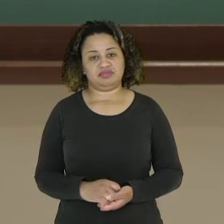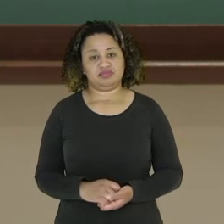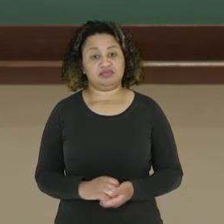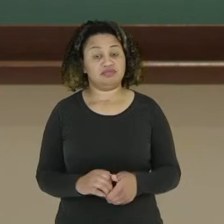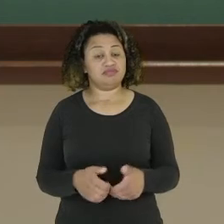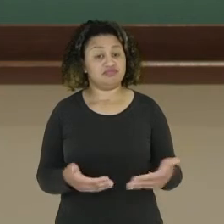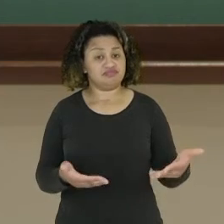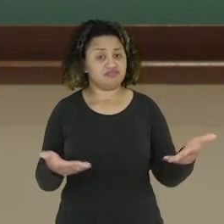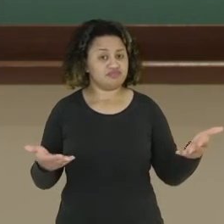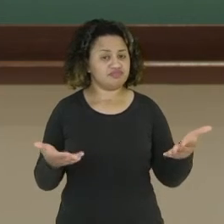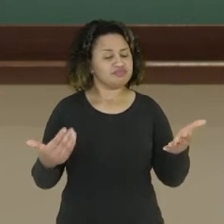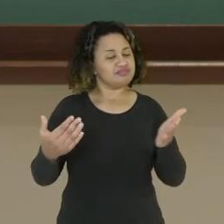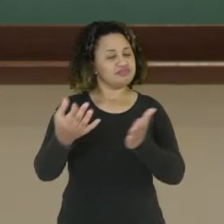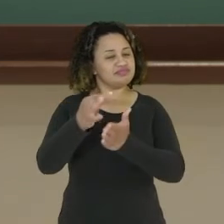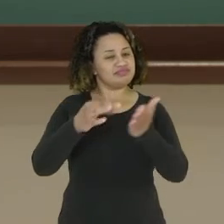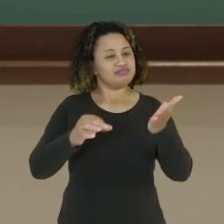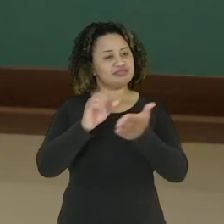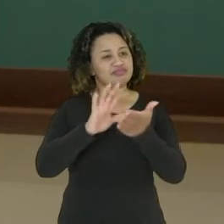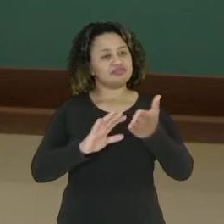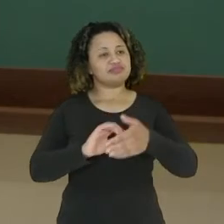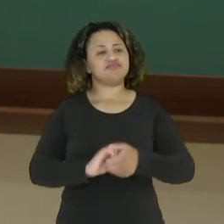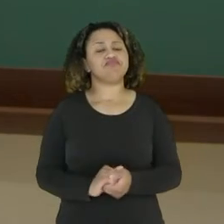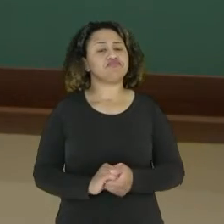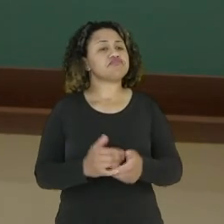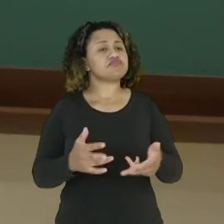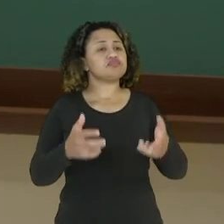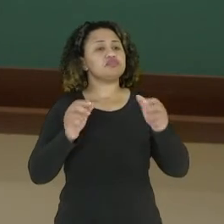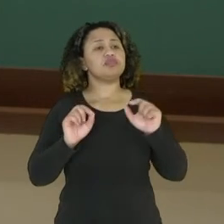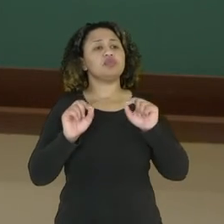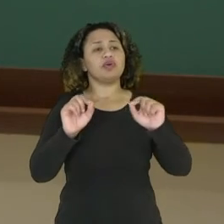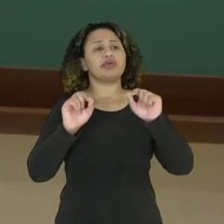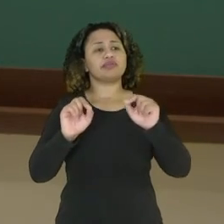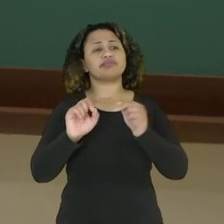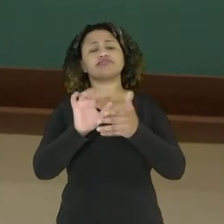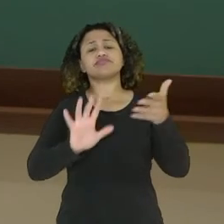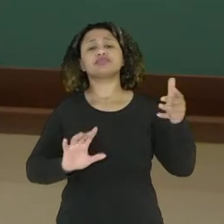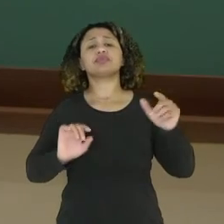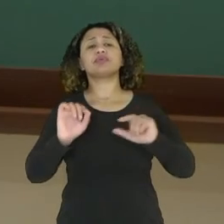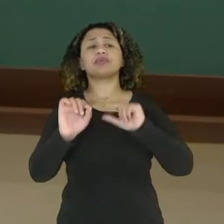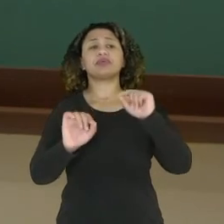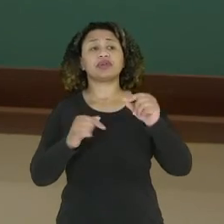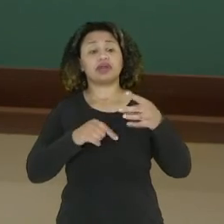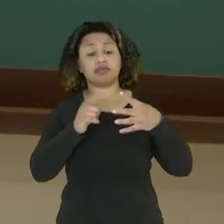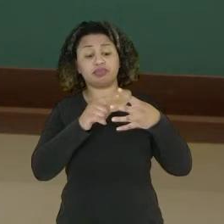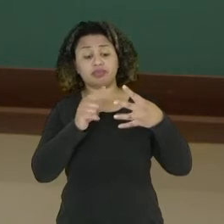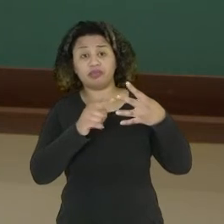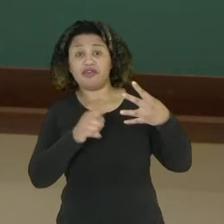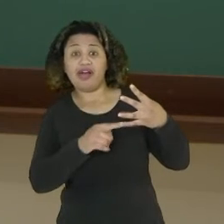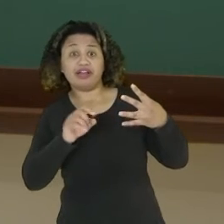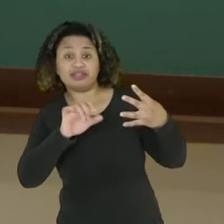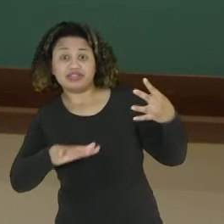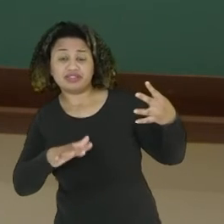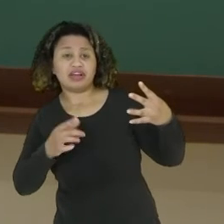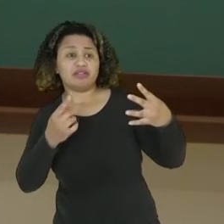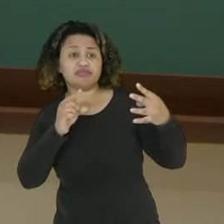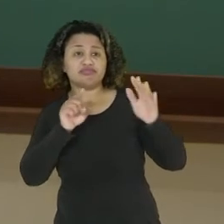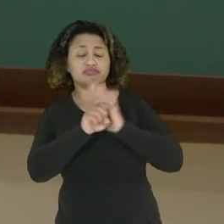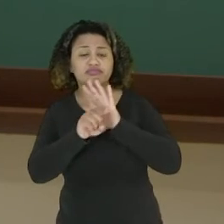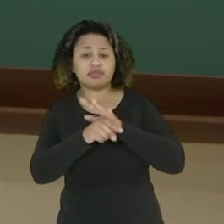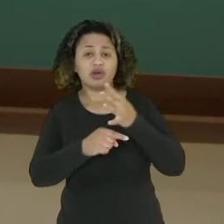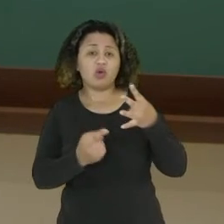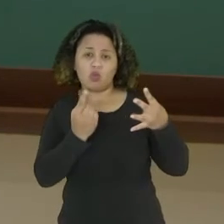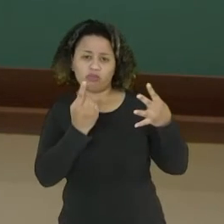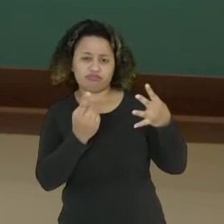Então, vamos fazer a correção do exercício? Olha só um exercício que na verdade é 4 em 1, né? São 4 perguntas numa